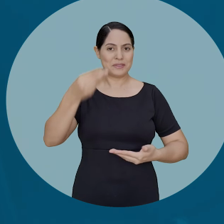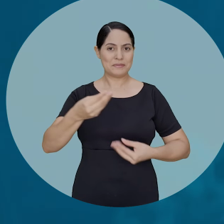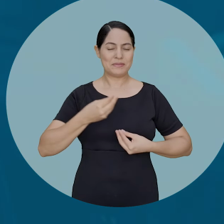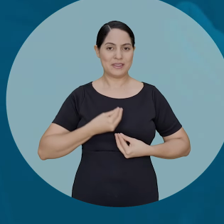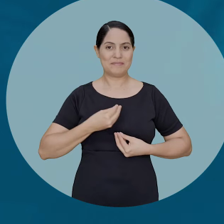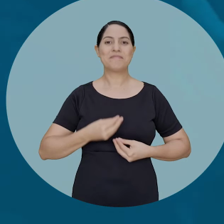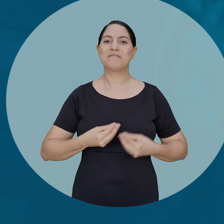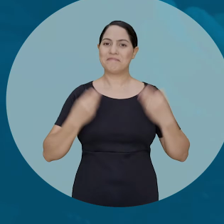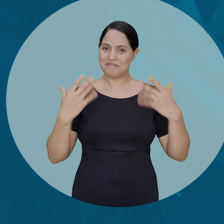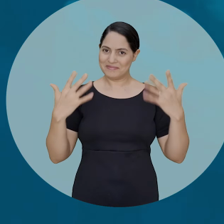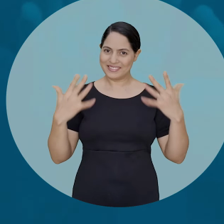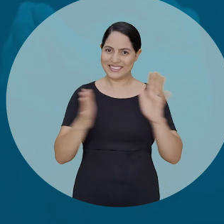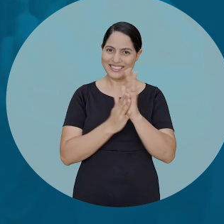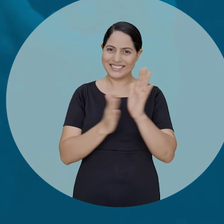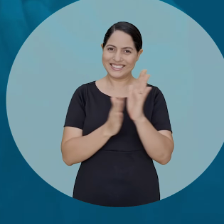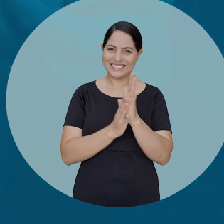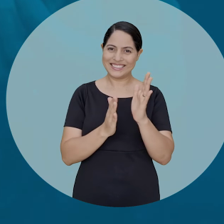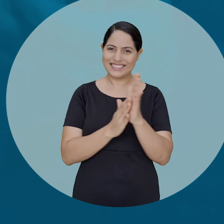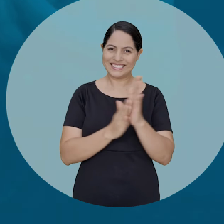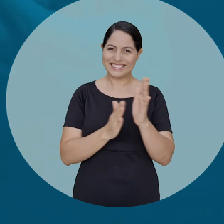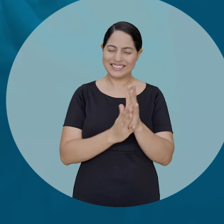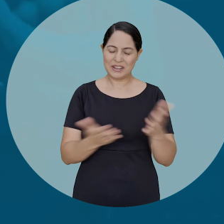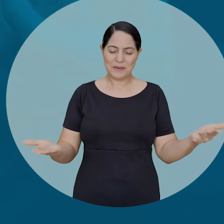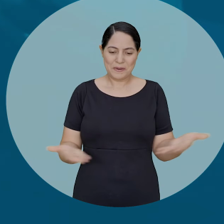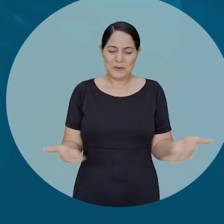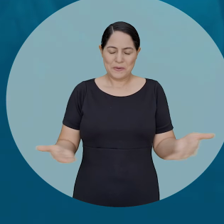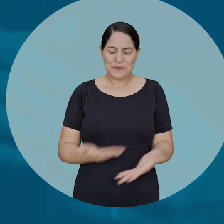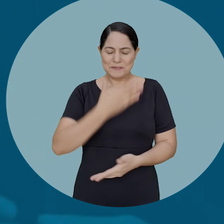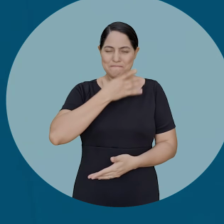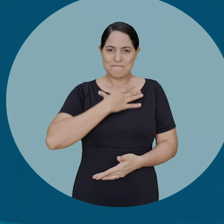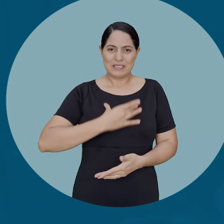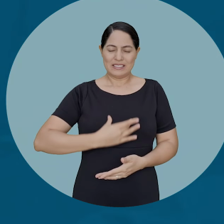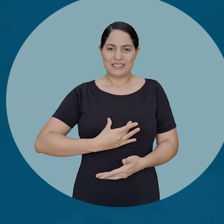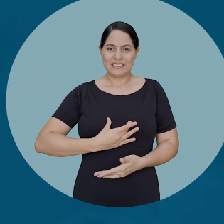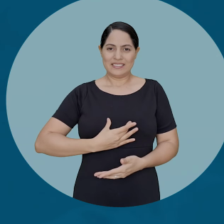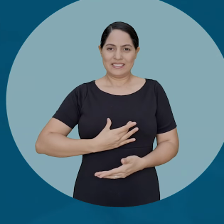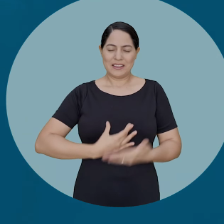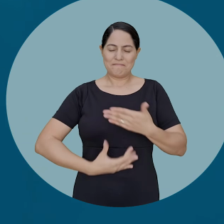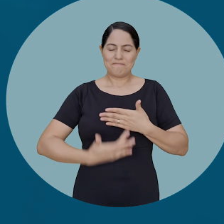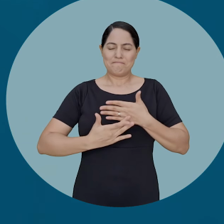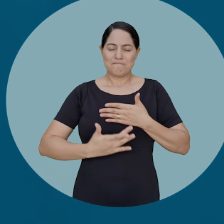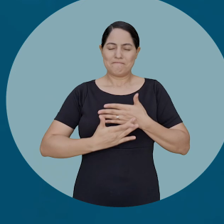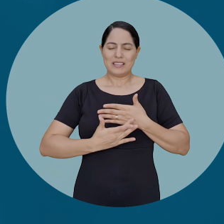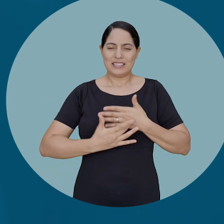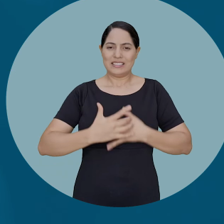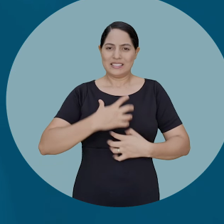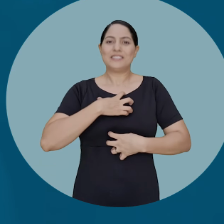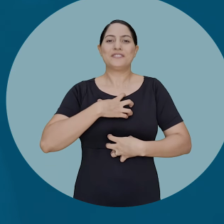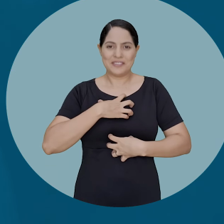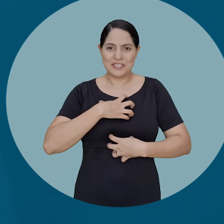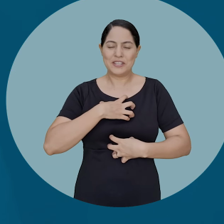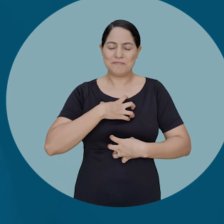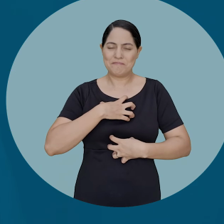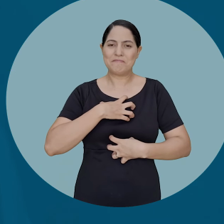Dr. Beto Simonetti, eu coloquei a mão na medalha e senti a carga que